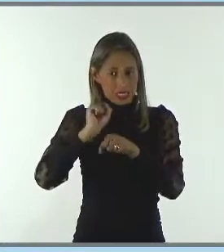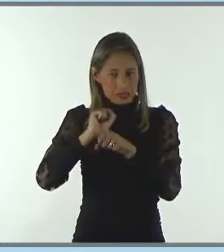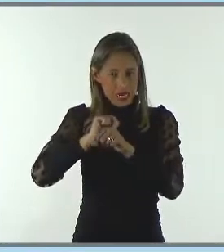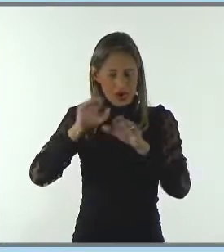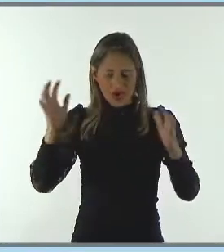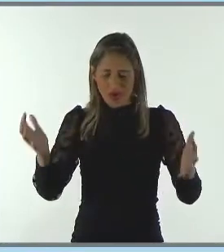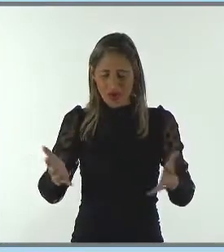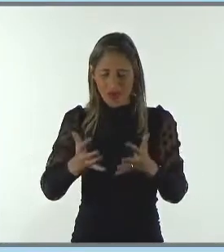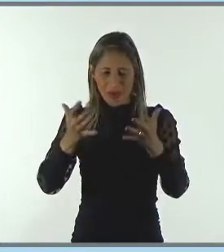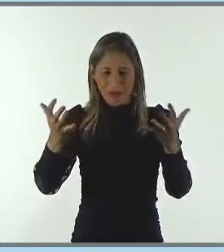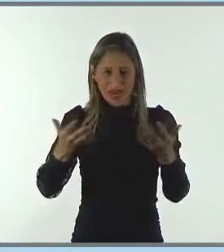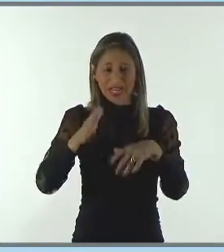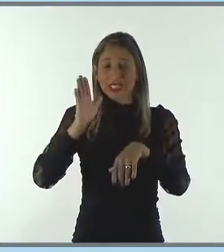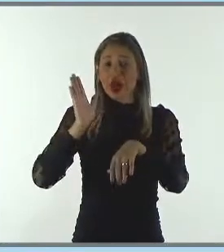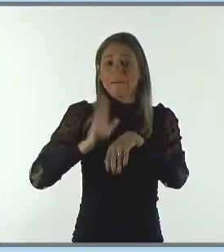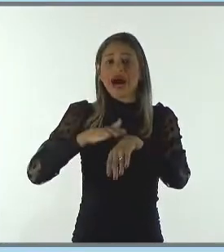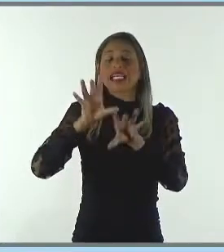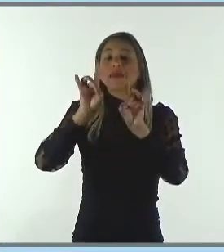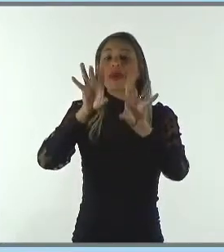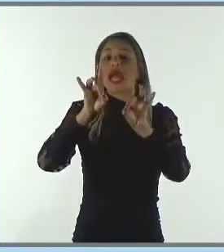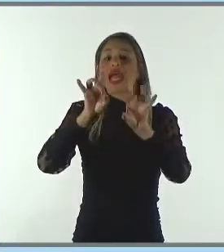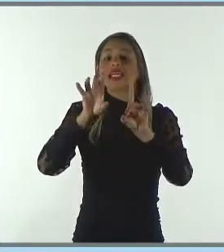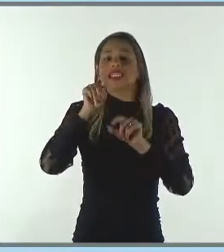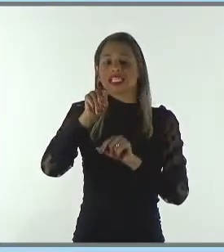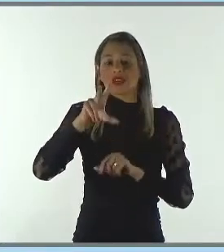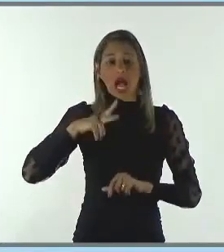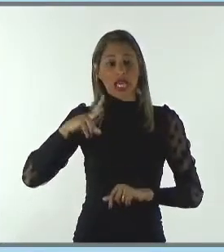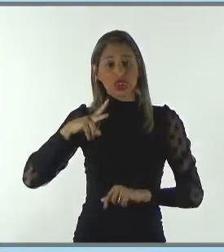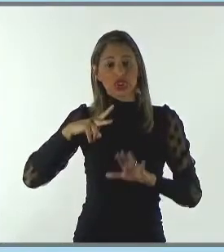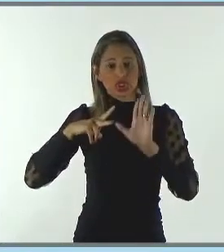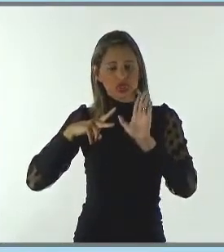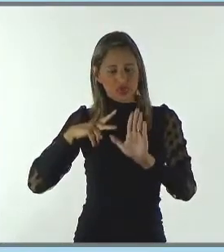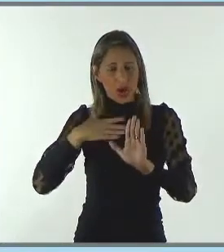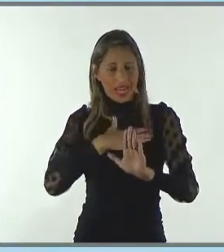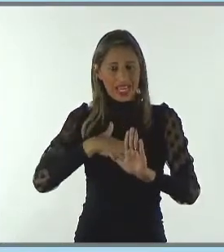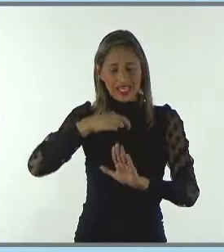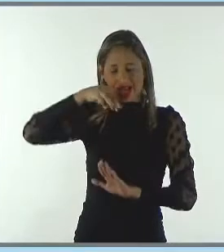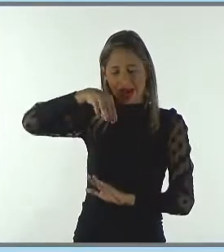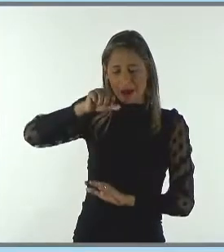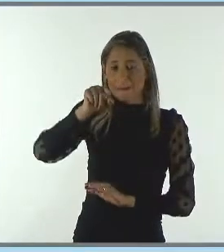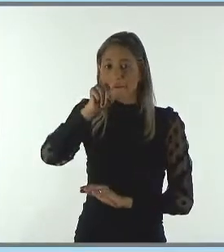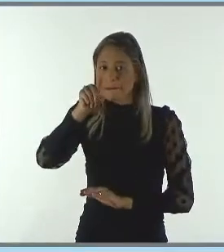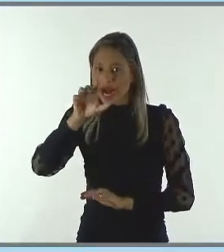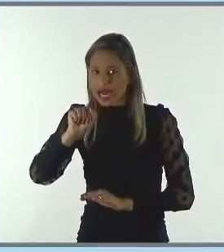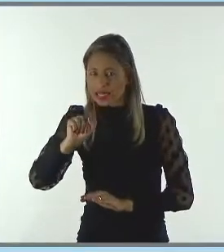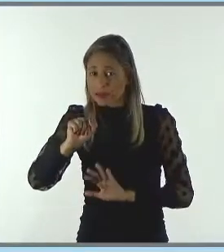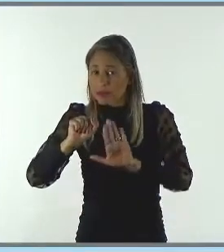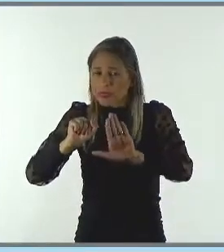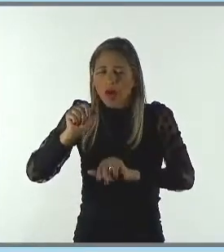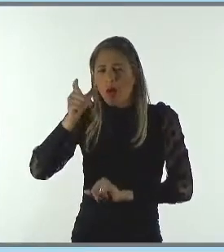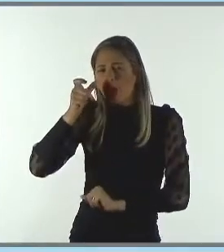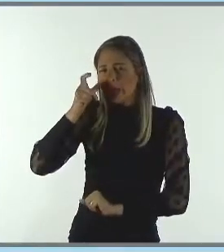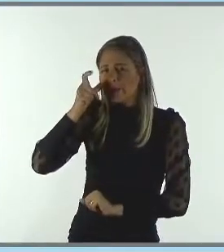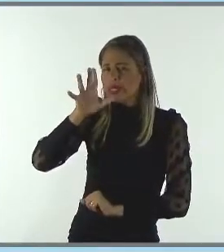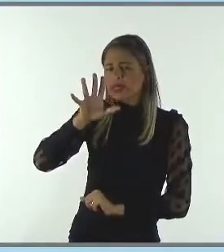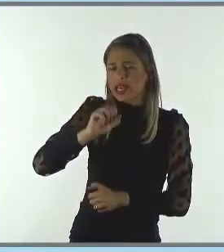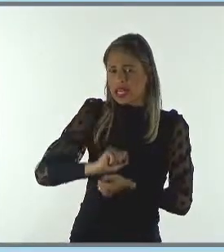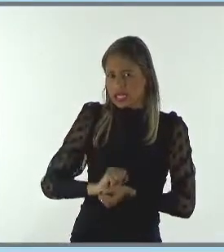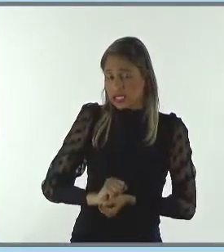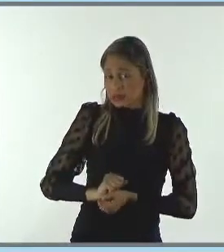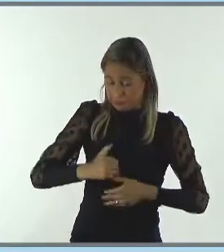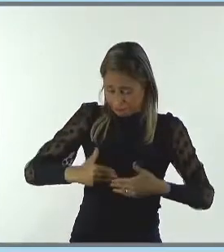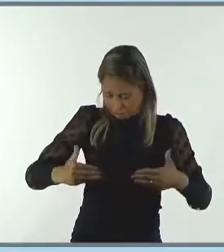homenagem mais especificamente individual à querida Massa. O que me interessa é, logo a